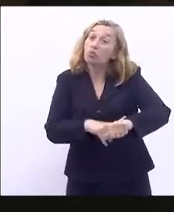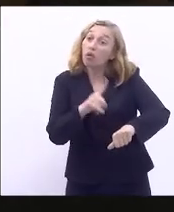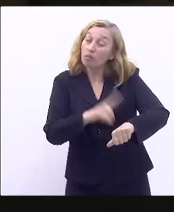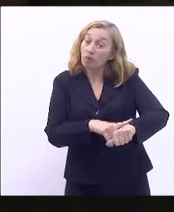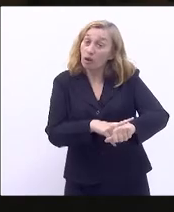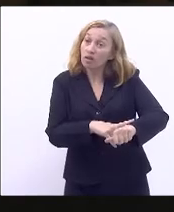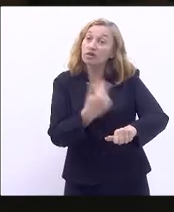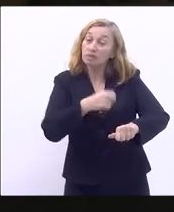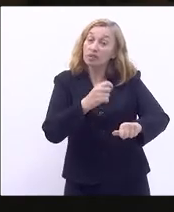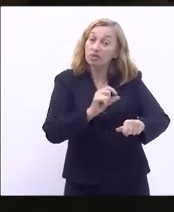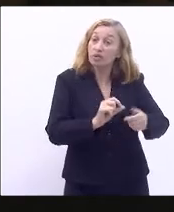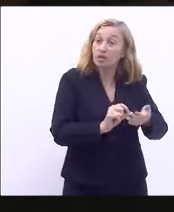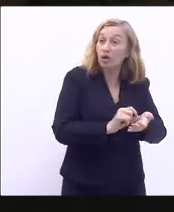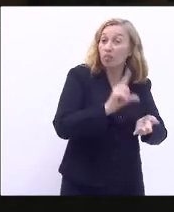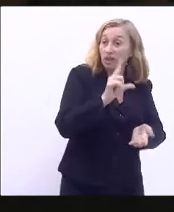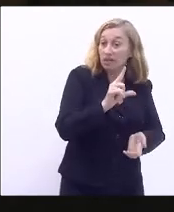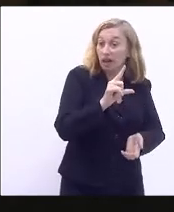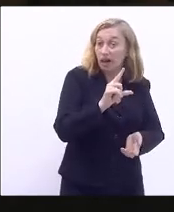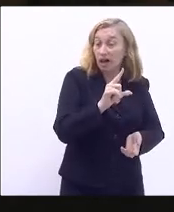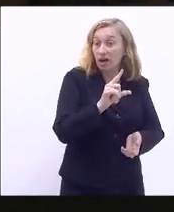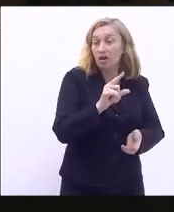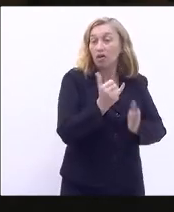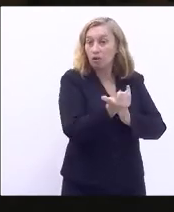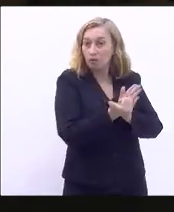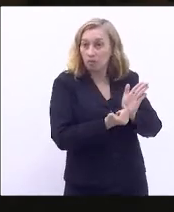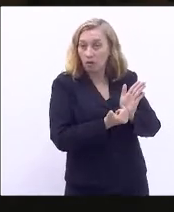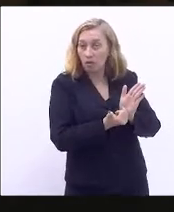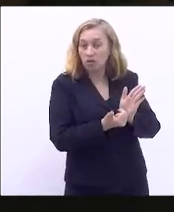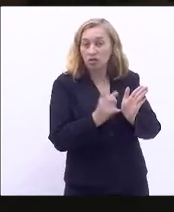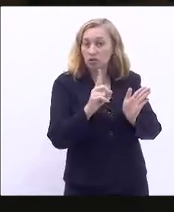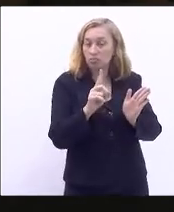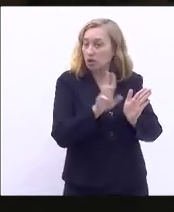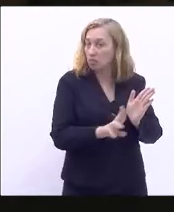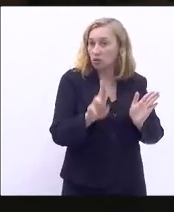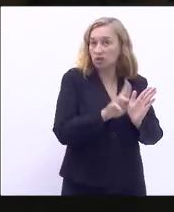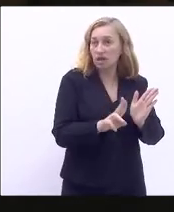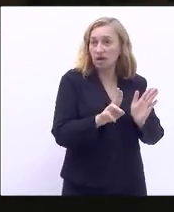que aumentar o imposto, se eu não usei o verbo correto, só me perdoe.